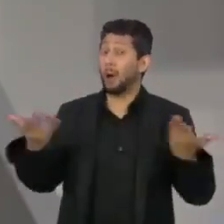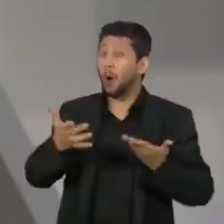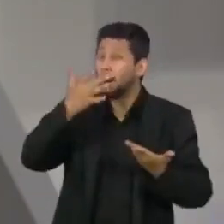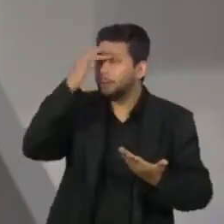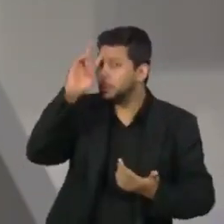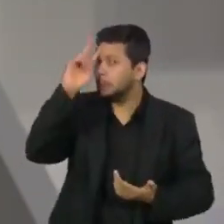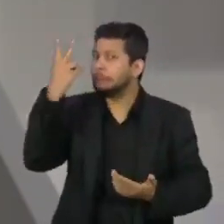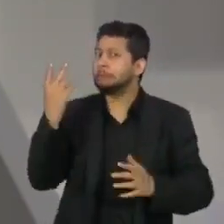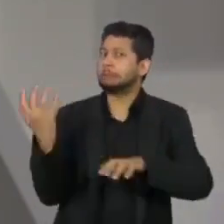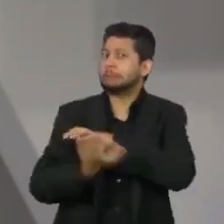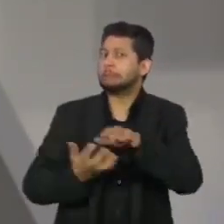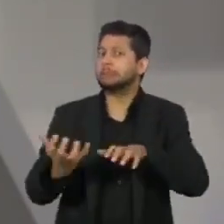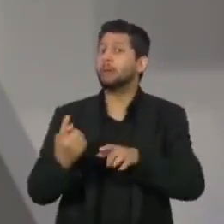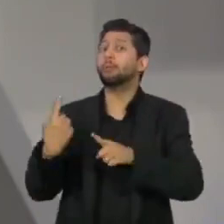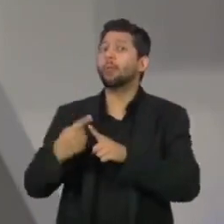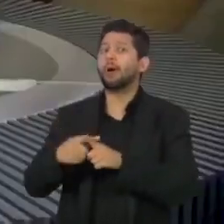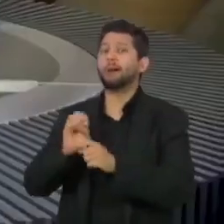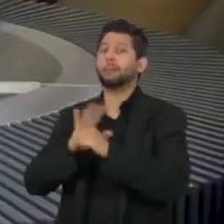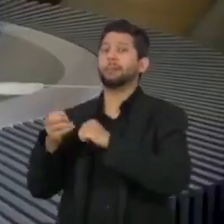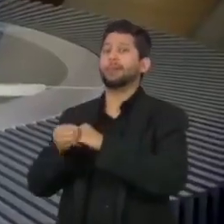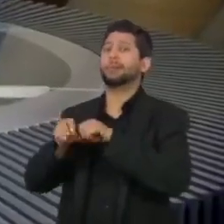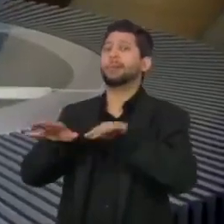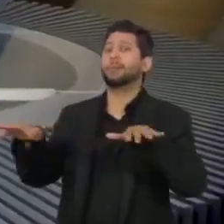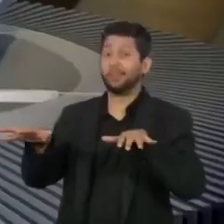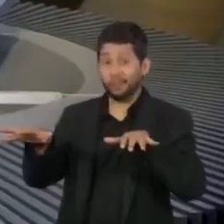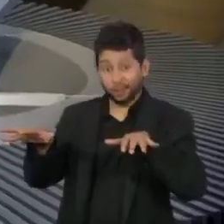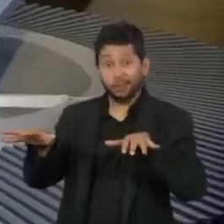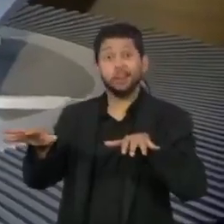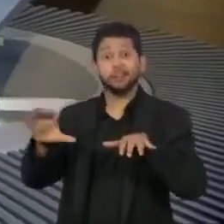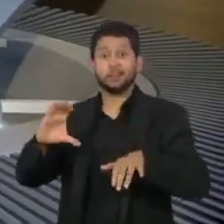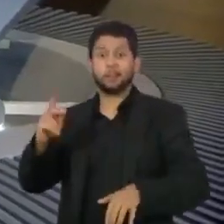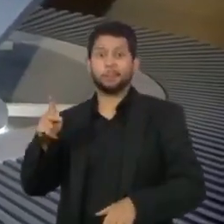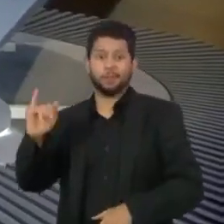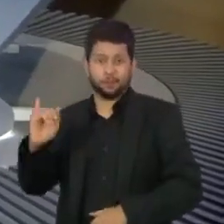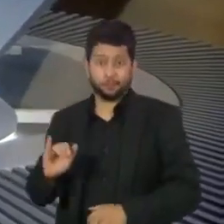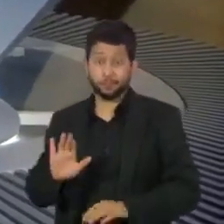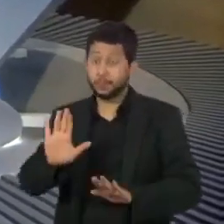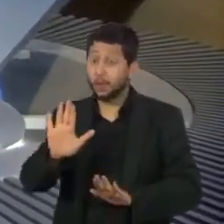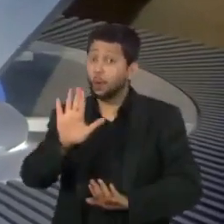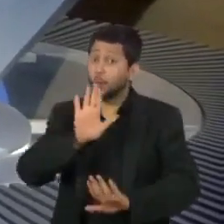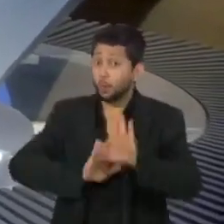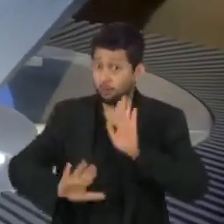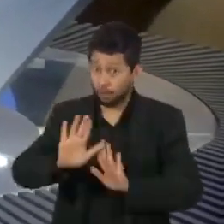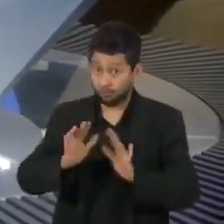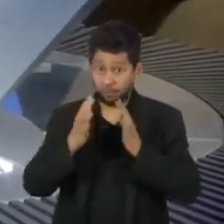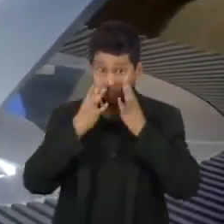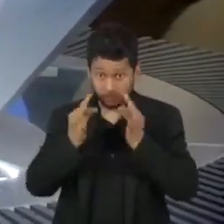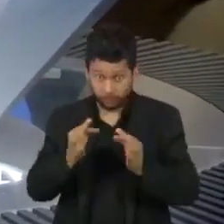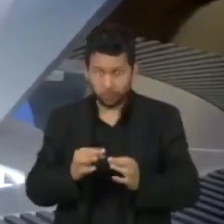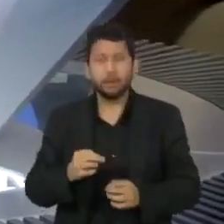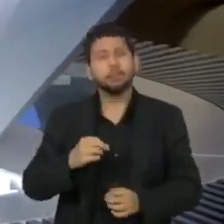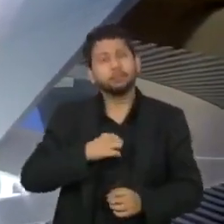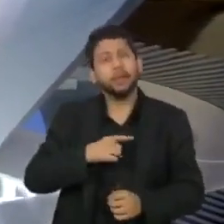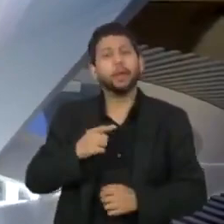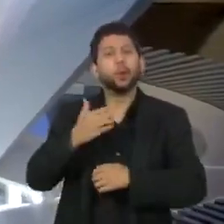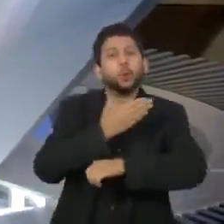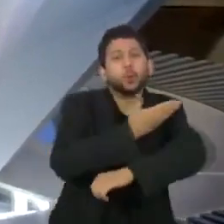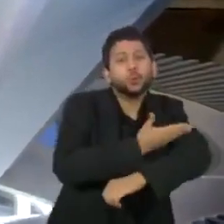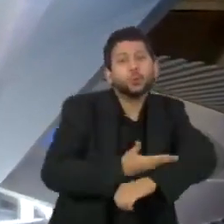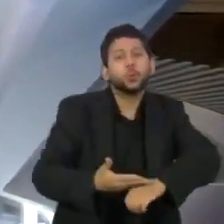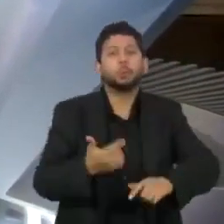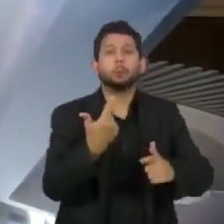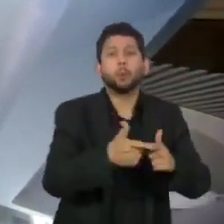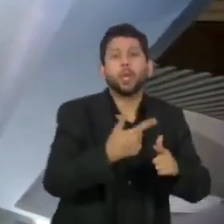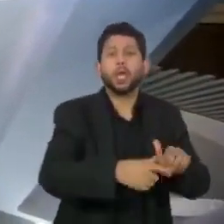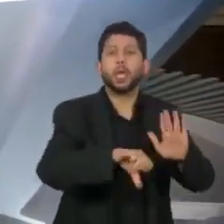horror investigado pela CPI da pandemia. Eles não podem ser confundidos com qualquer prática de ética questionável ou até